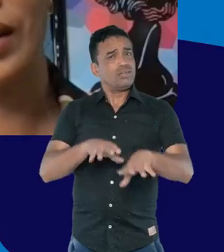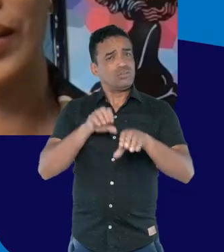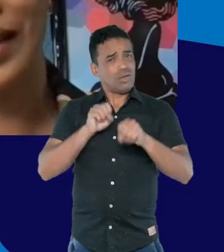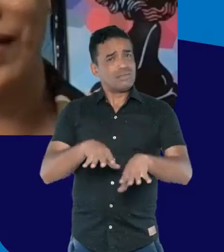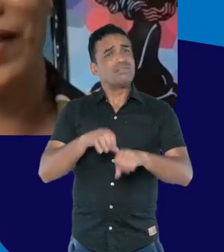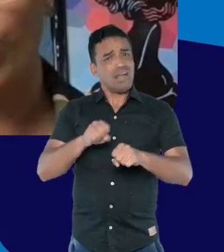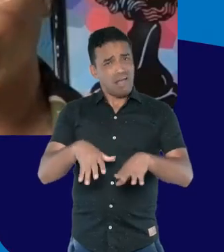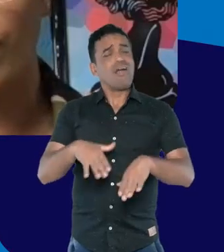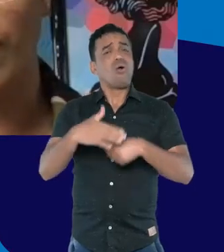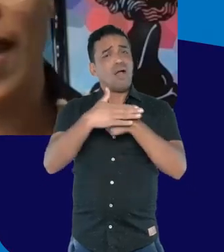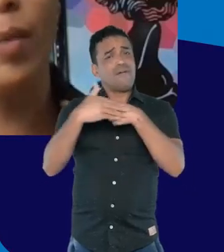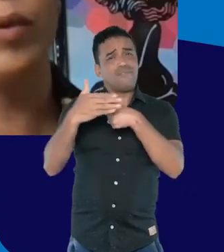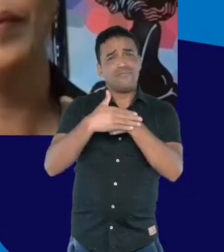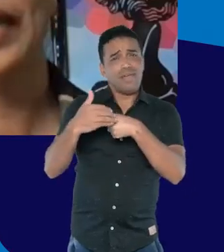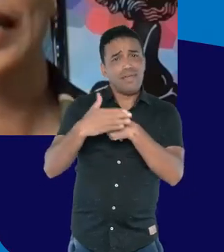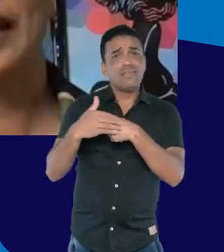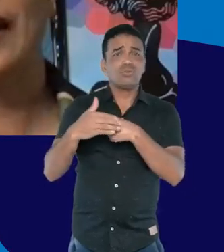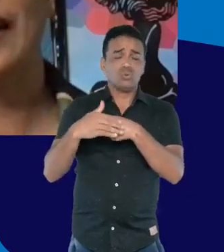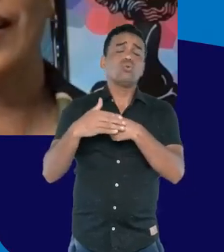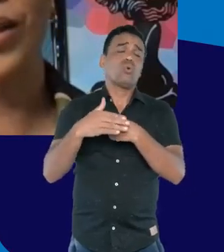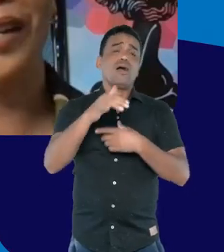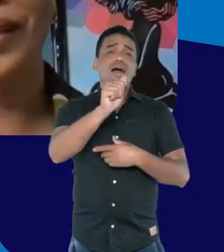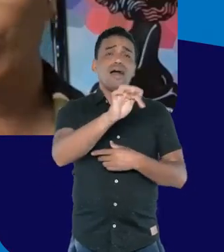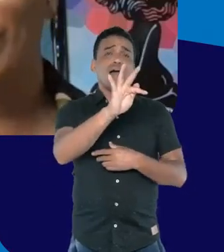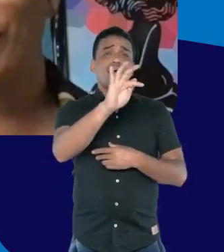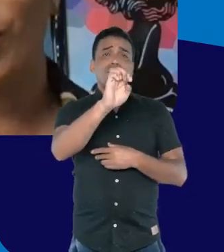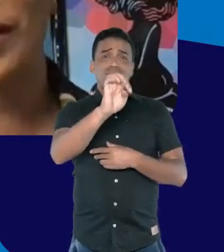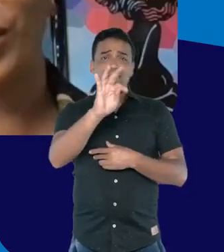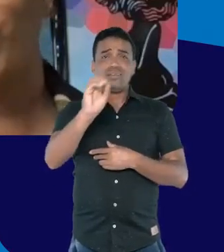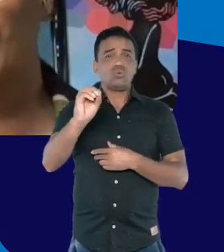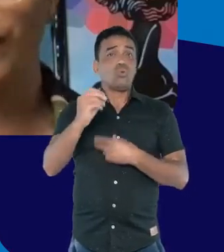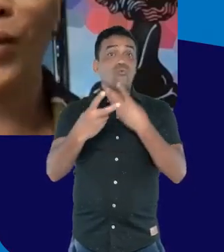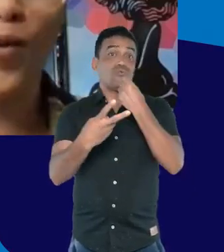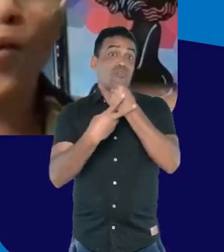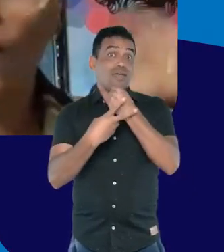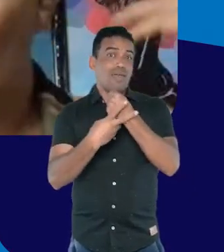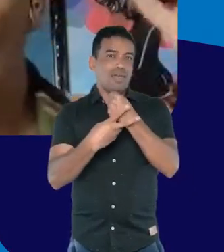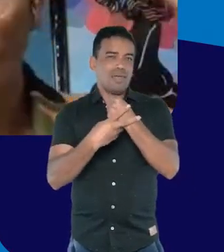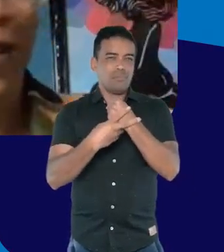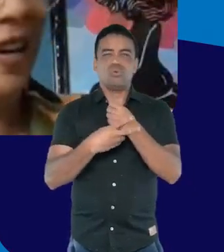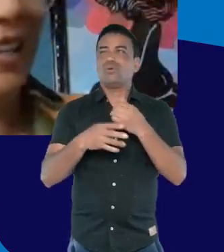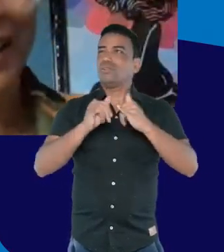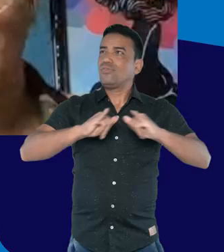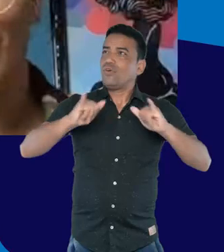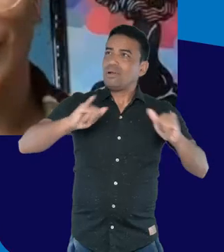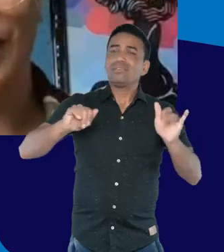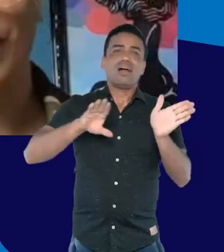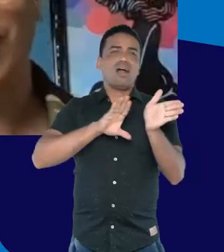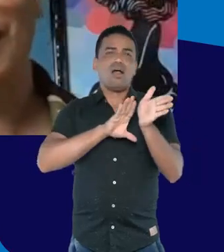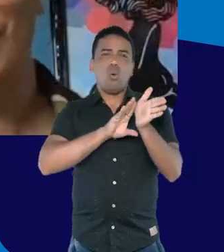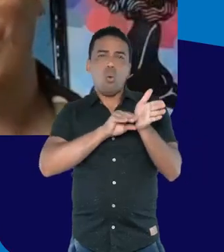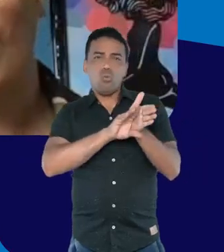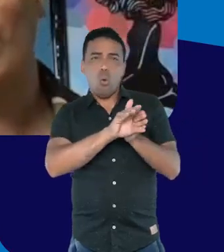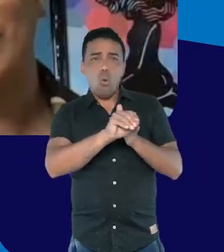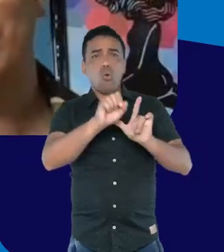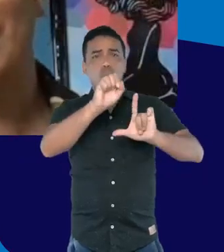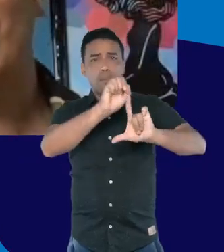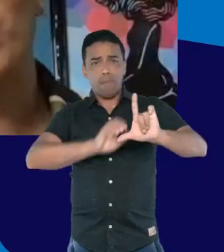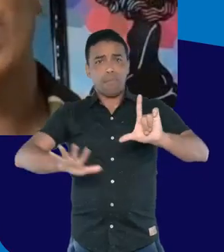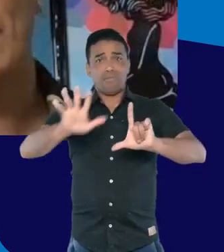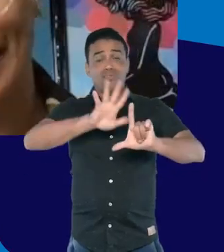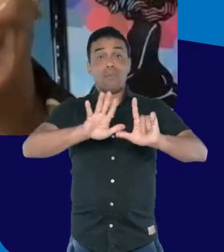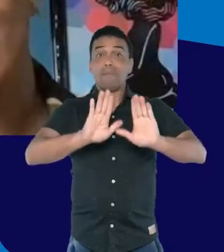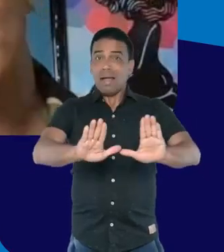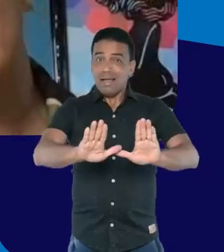né? Educação, afeto como verbo. Eu sei que tem muita informação disponível no Google, nas plataformas,